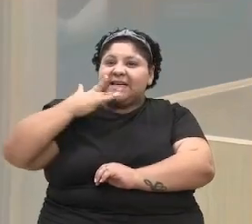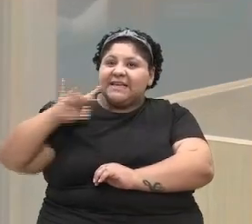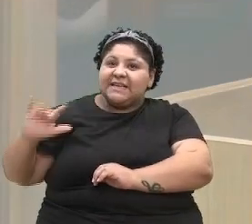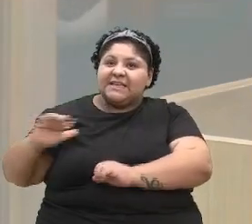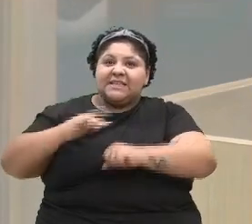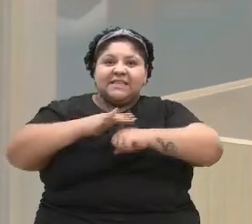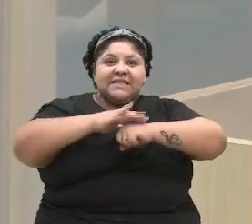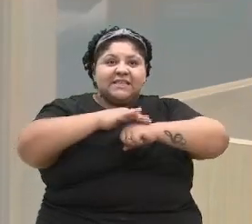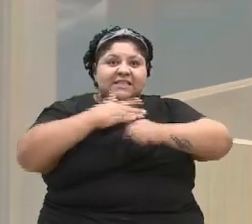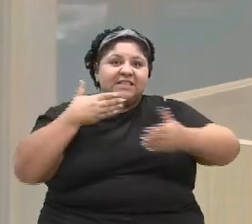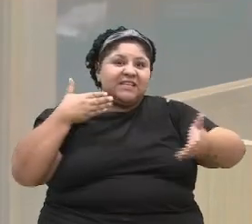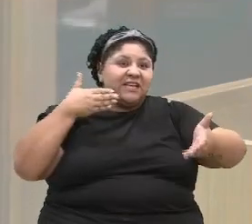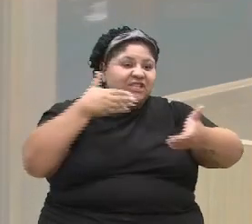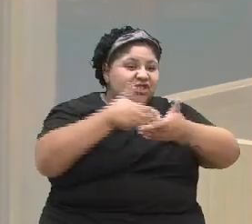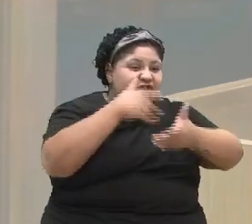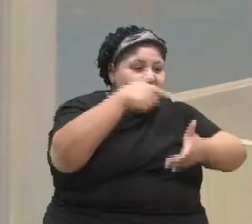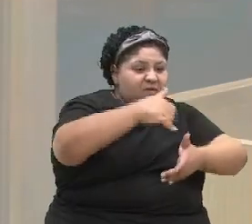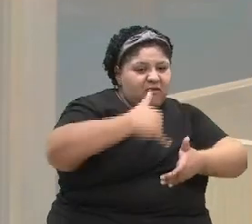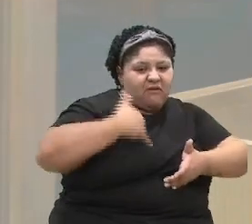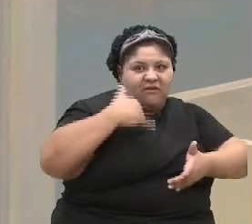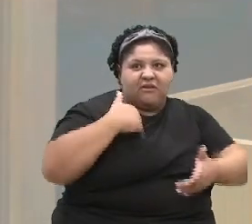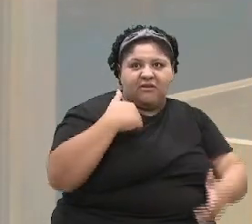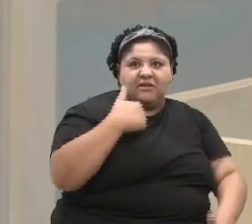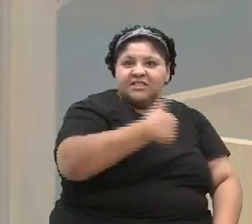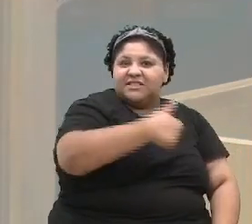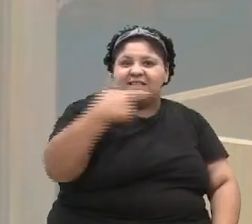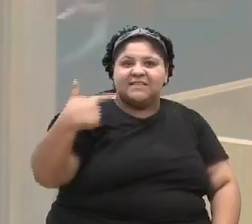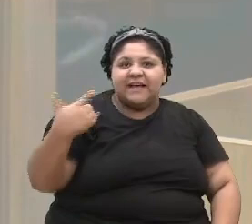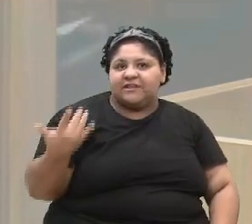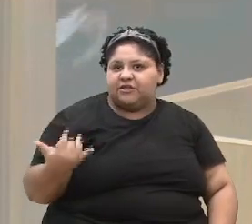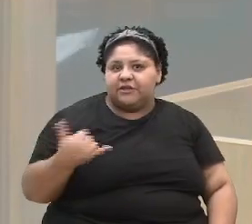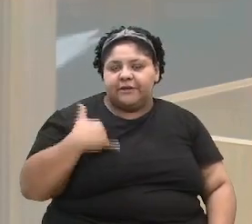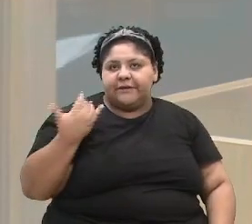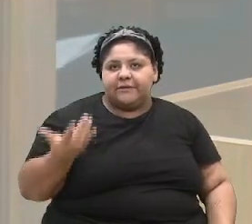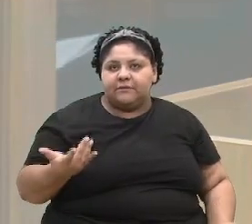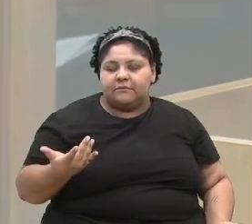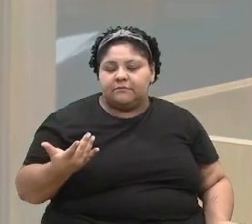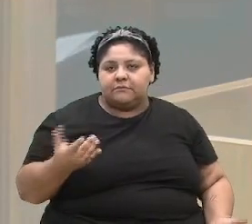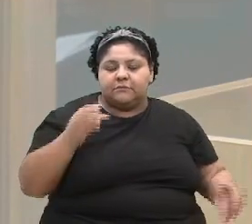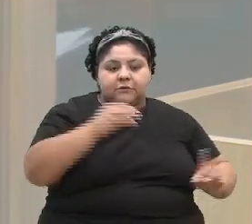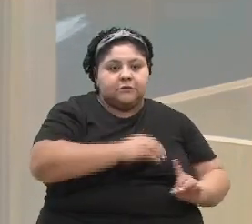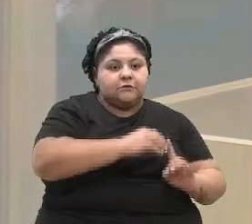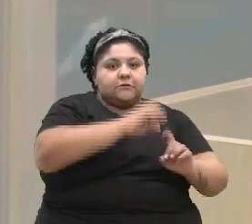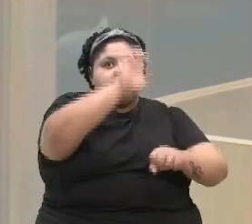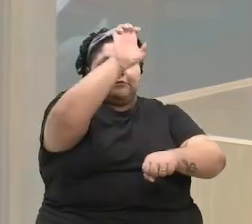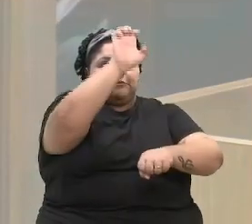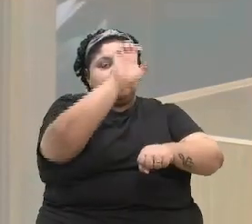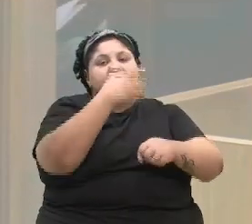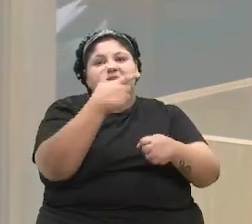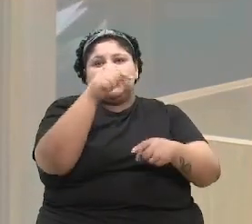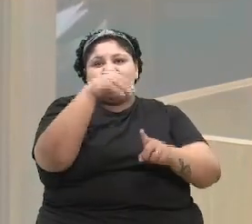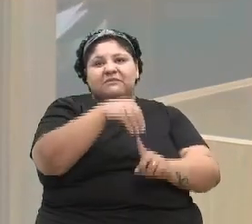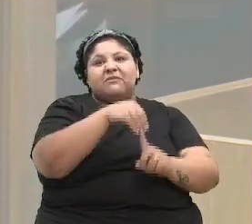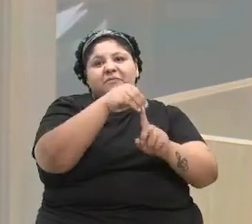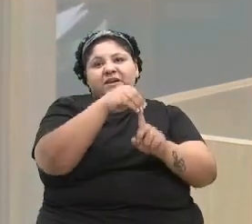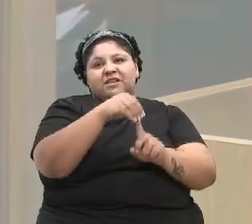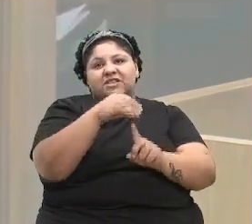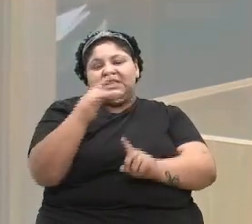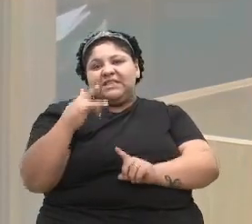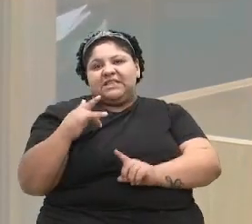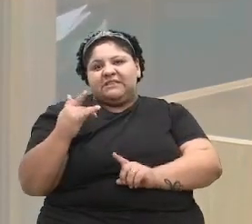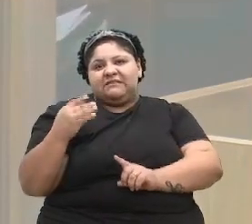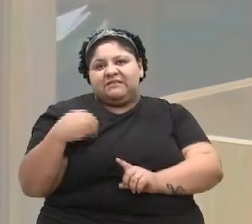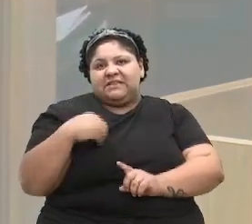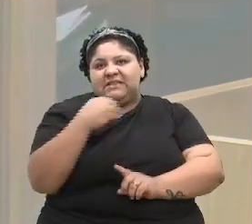que atingiram esta idade, 17 anos. Principalmente no estado de saúde que se encontram, sem depender